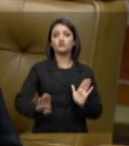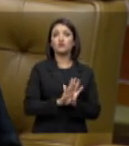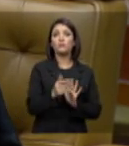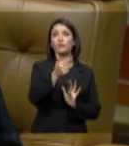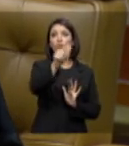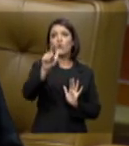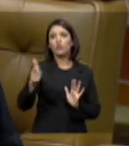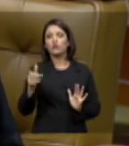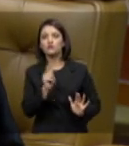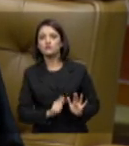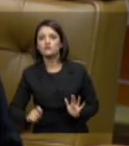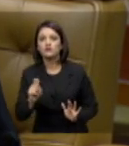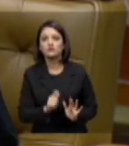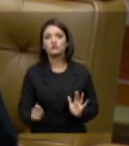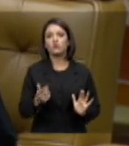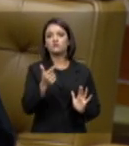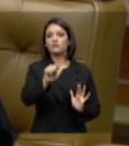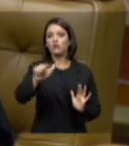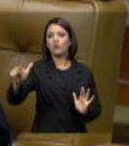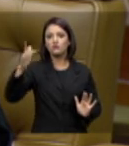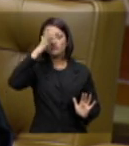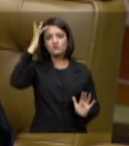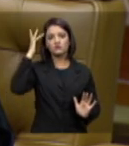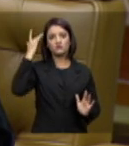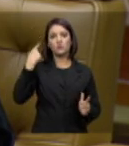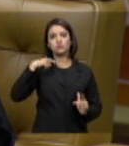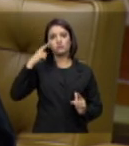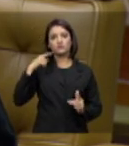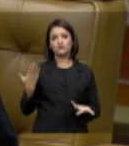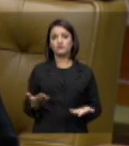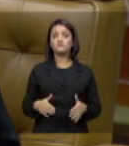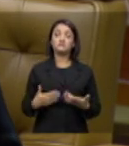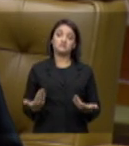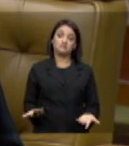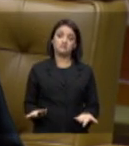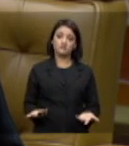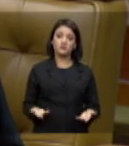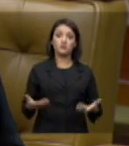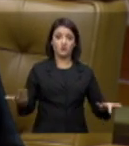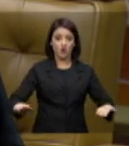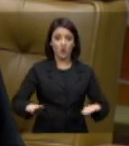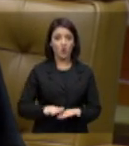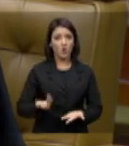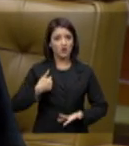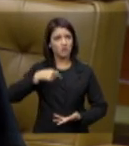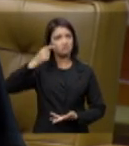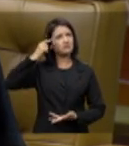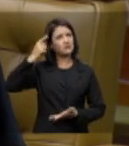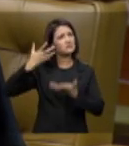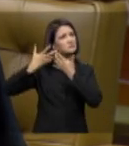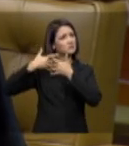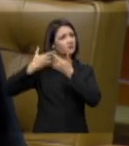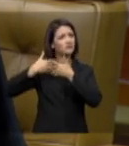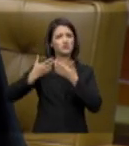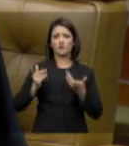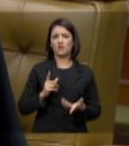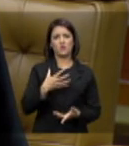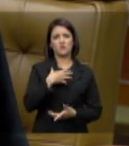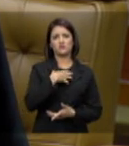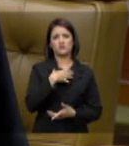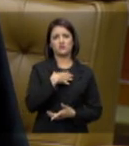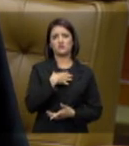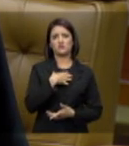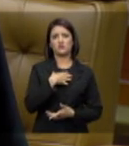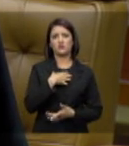outras associações por terceiros e eu pelo menos no atual momento da minha reflexão jurídica não me